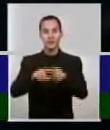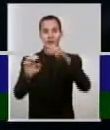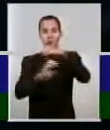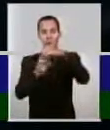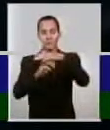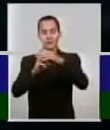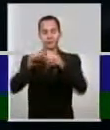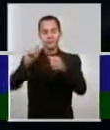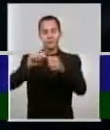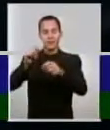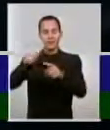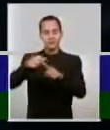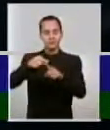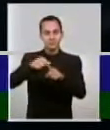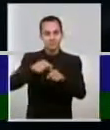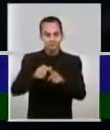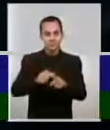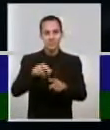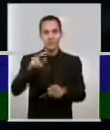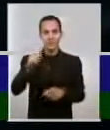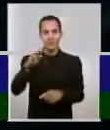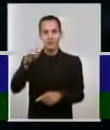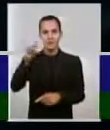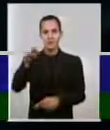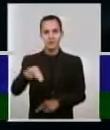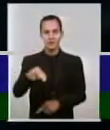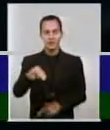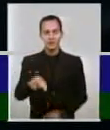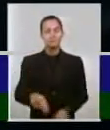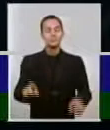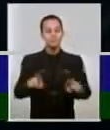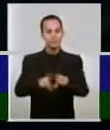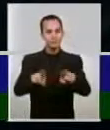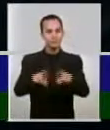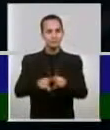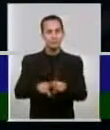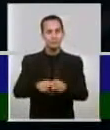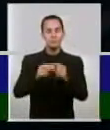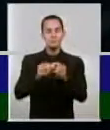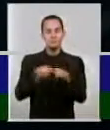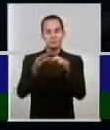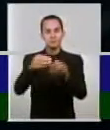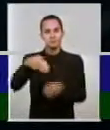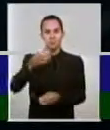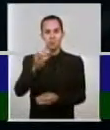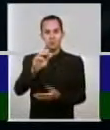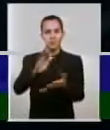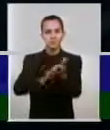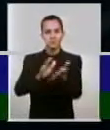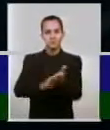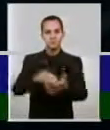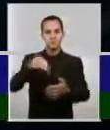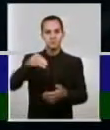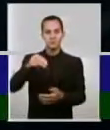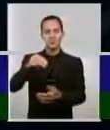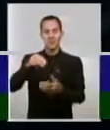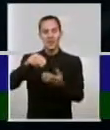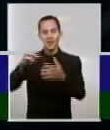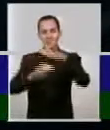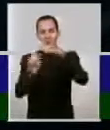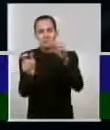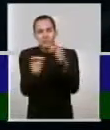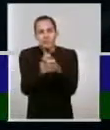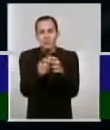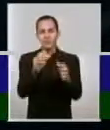de calçados Ratan Calçados Limitada. Também que seja enviada moção de aplauso à microempresa de